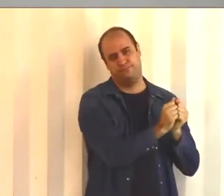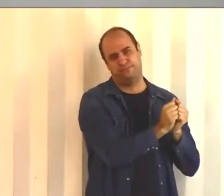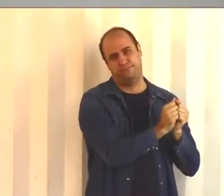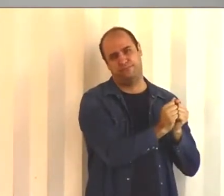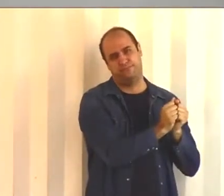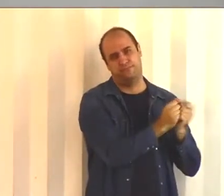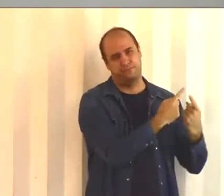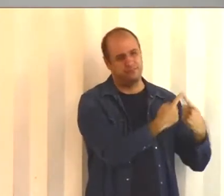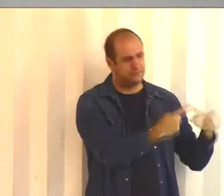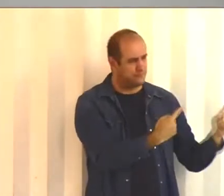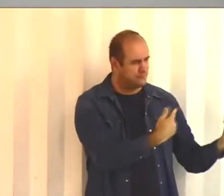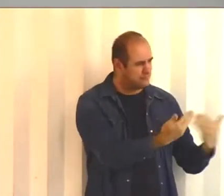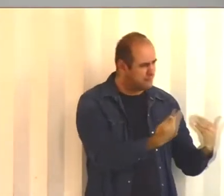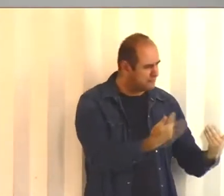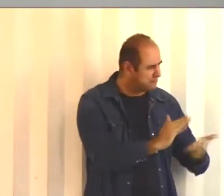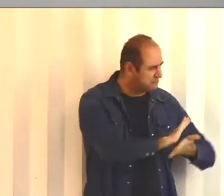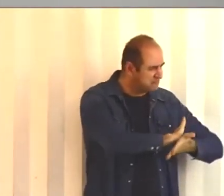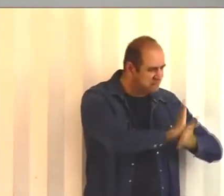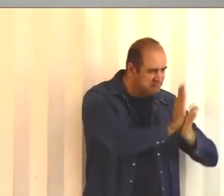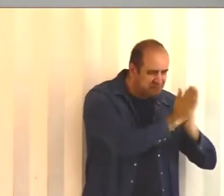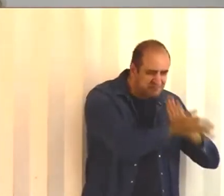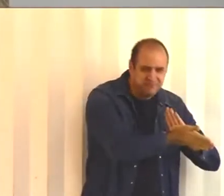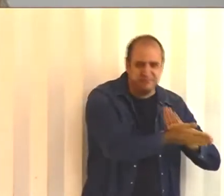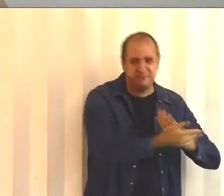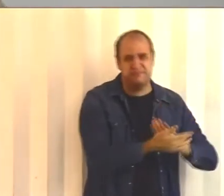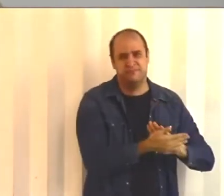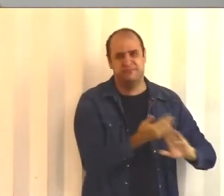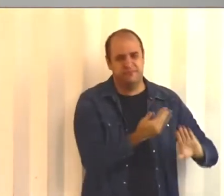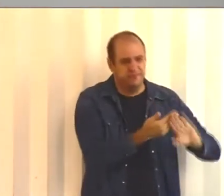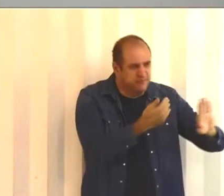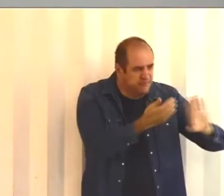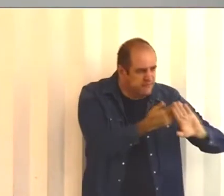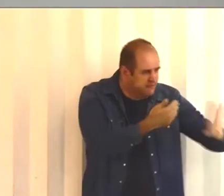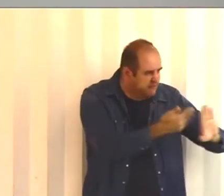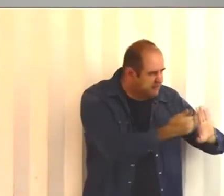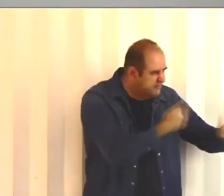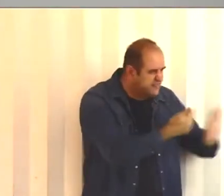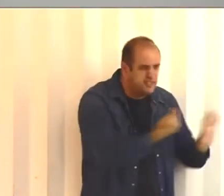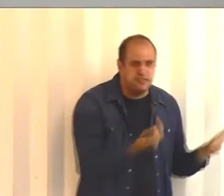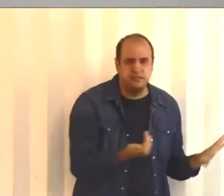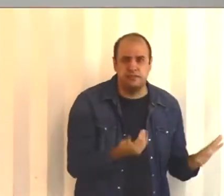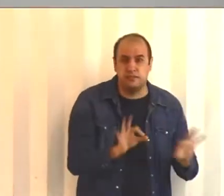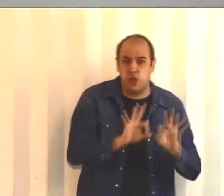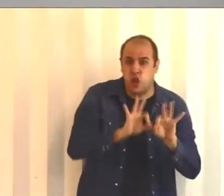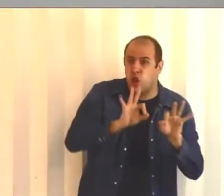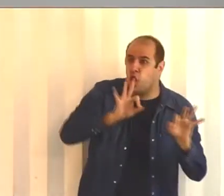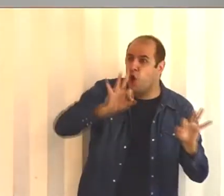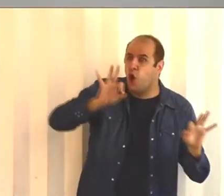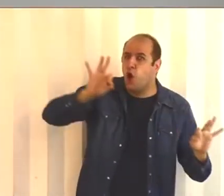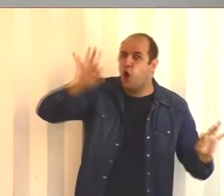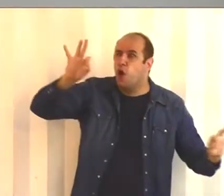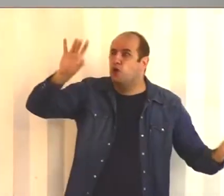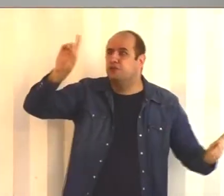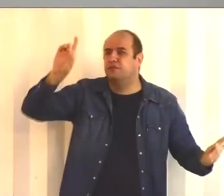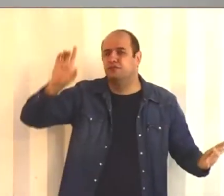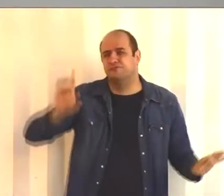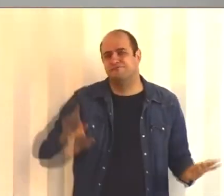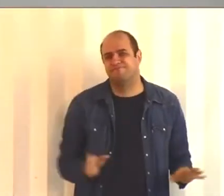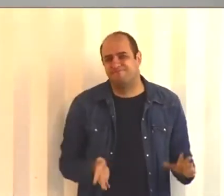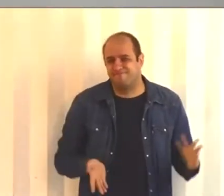mesmo teto. Mas elas estão completamente separadas em termos de adoração ao Senhor. Eu